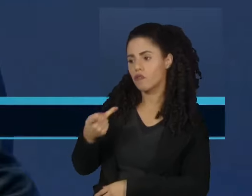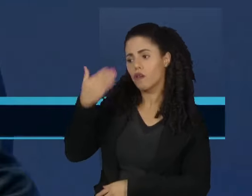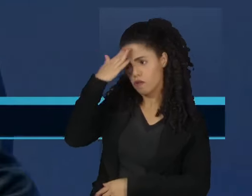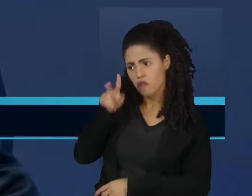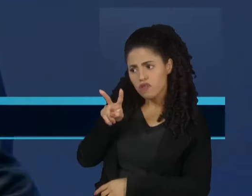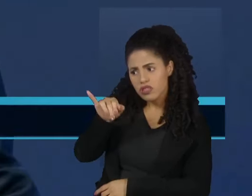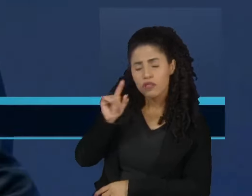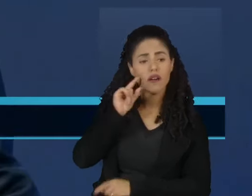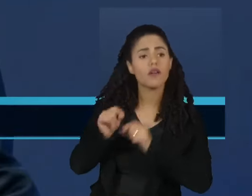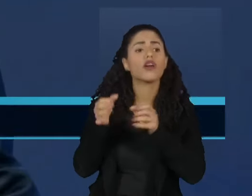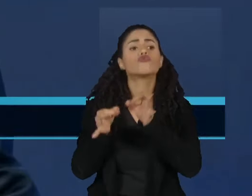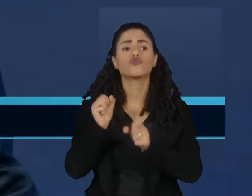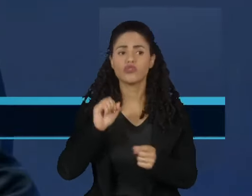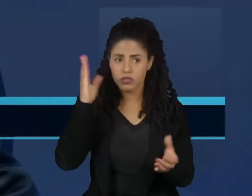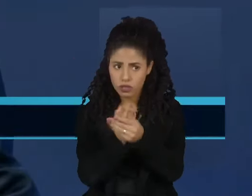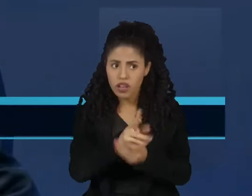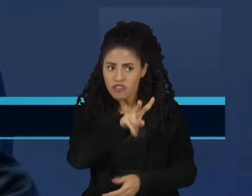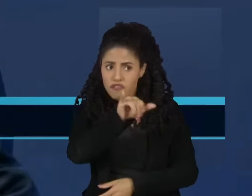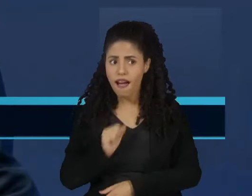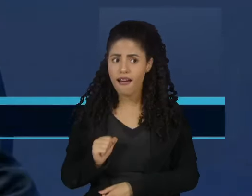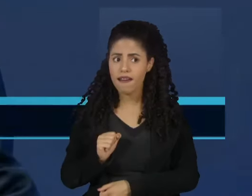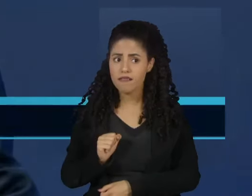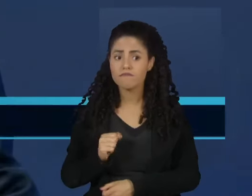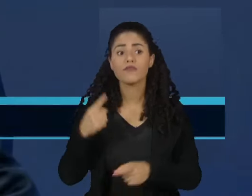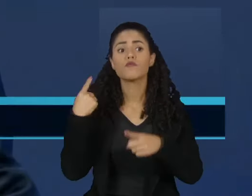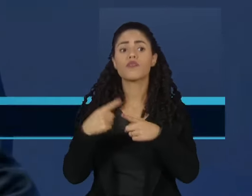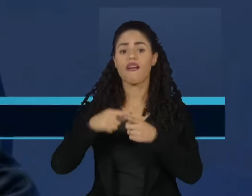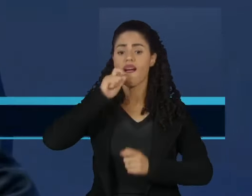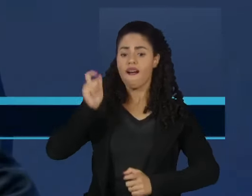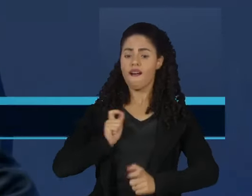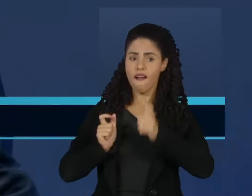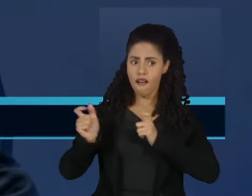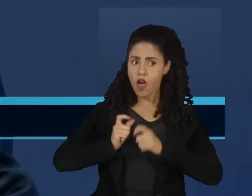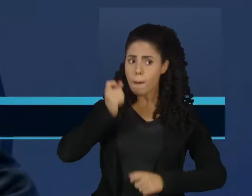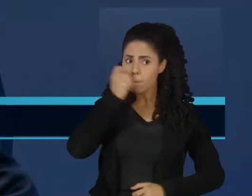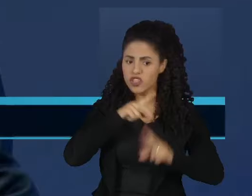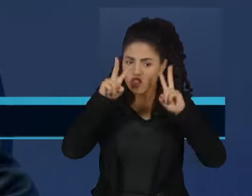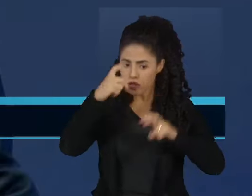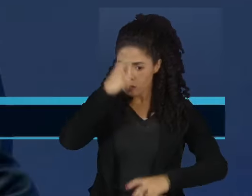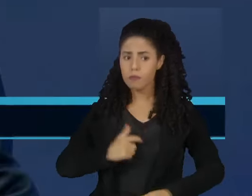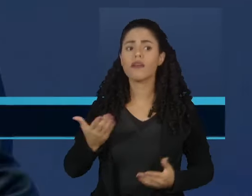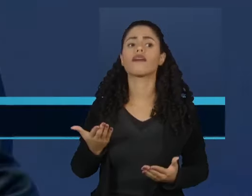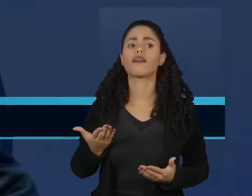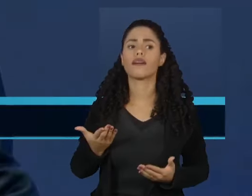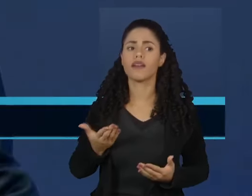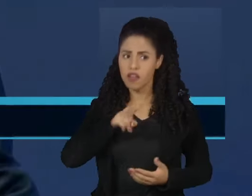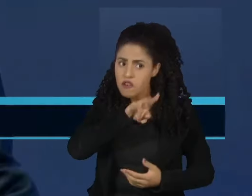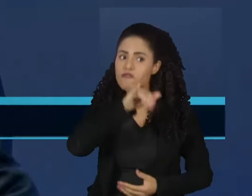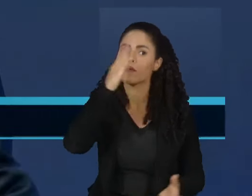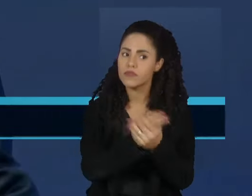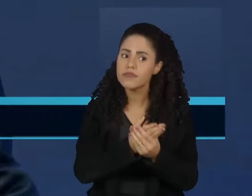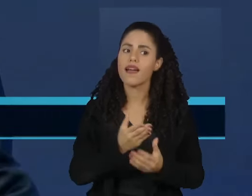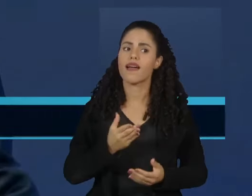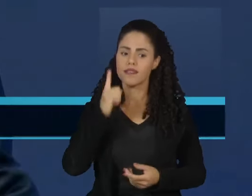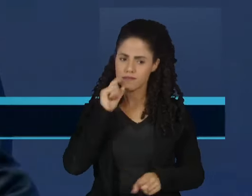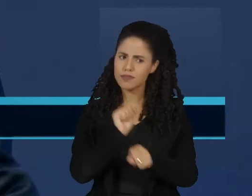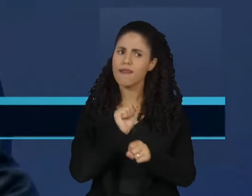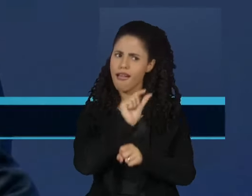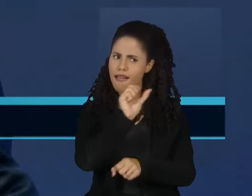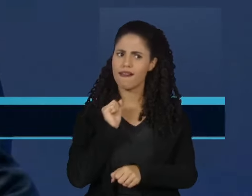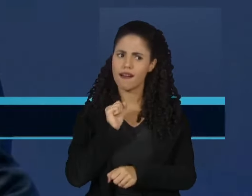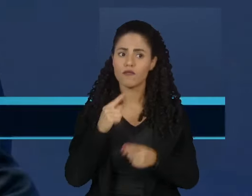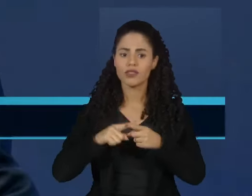justiça. Você vai responder na justiça pelas injúrias que você dirigiu a mim. Você não tem a dúvida. Você pode me provocar